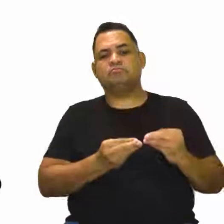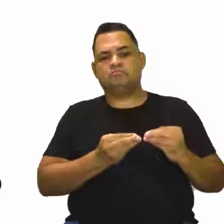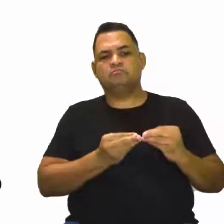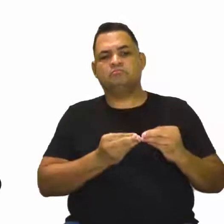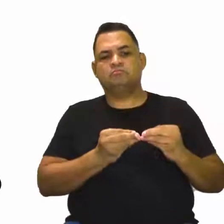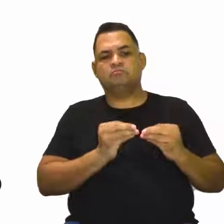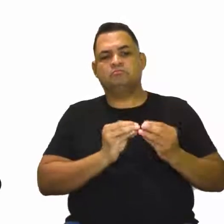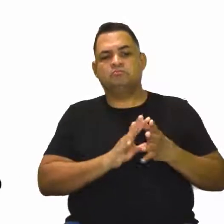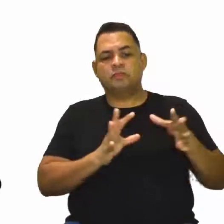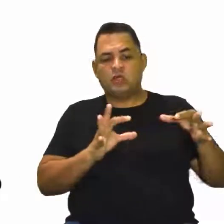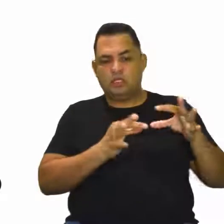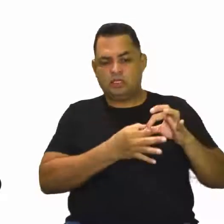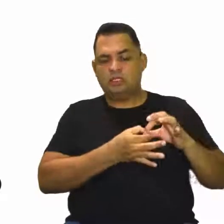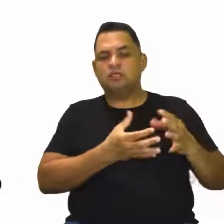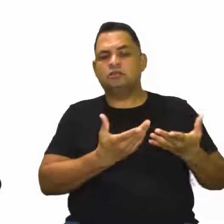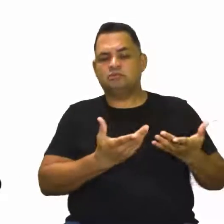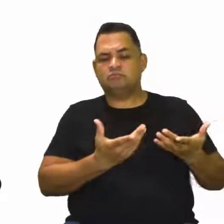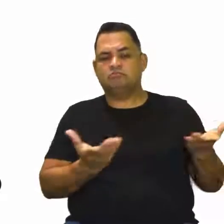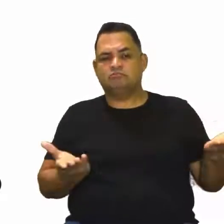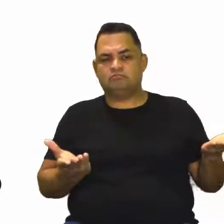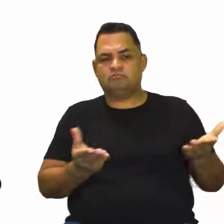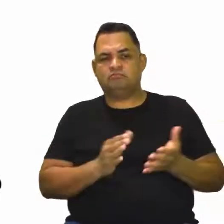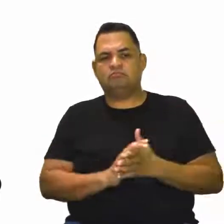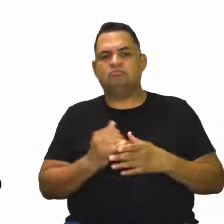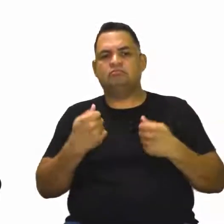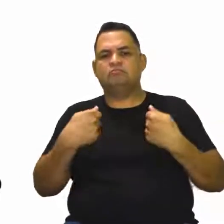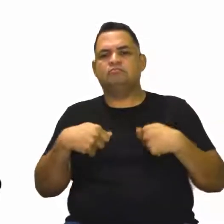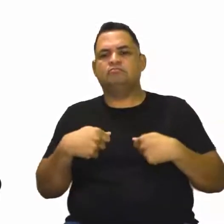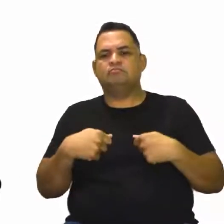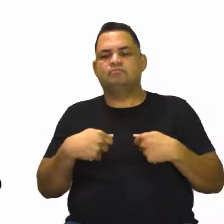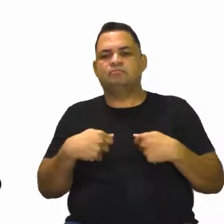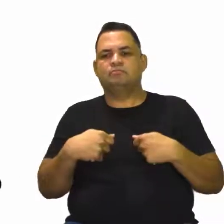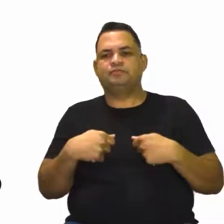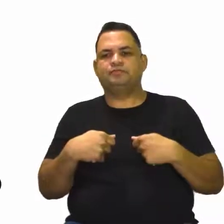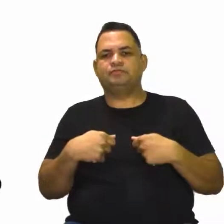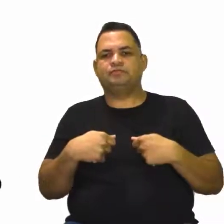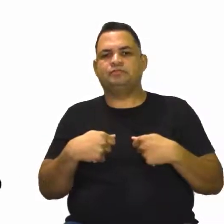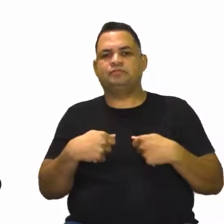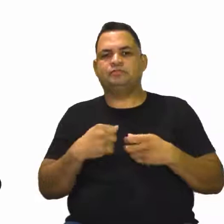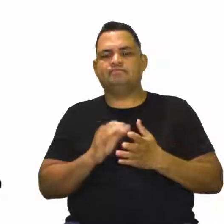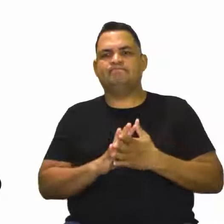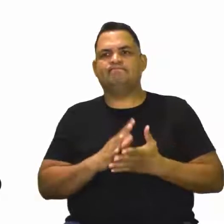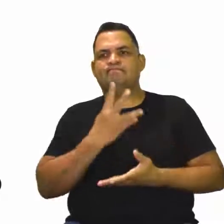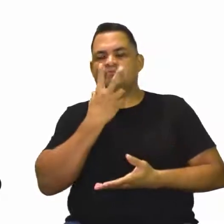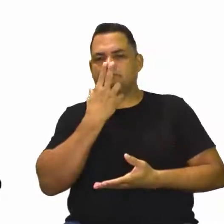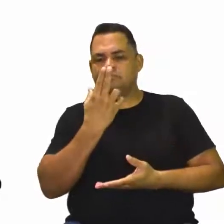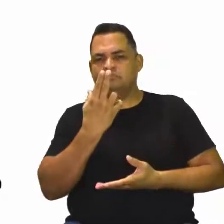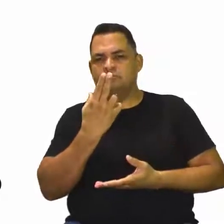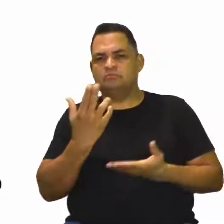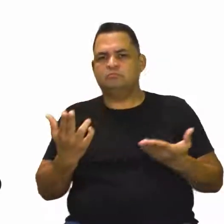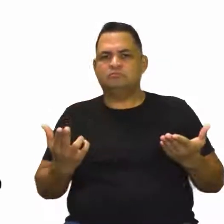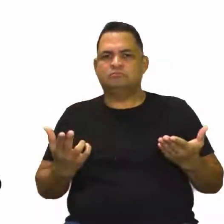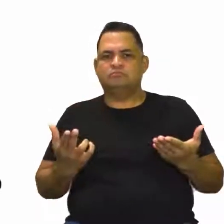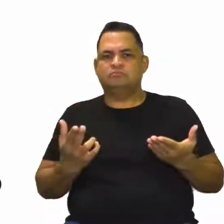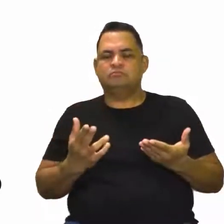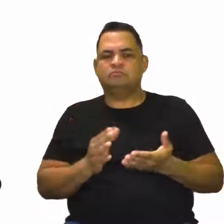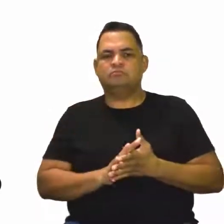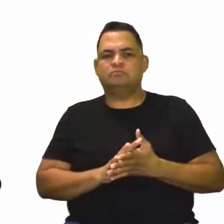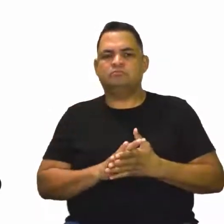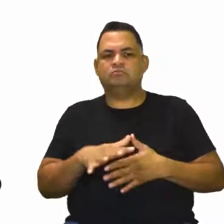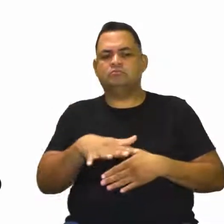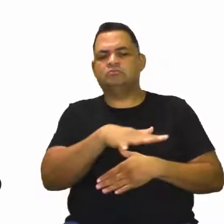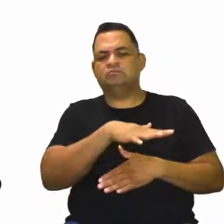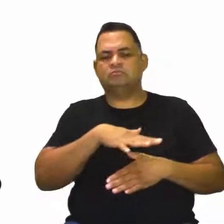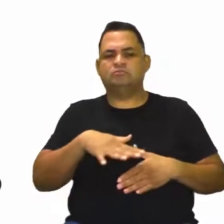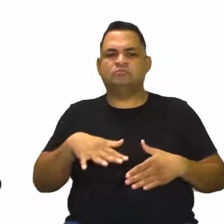totalmente interligadas. Então, eu posso estar aparentemente com a minha